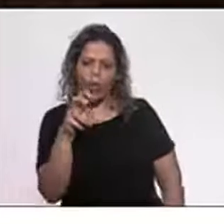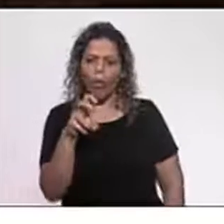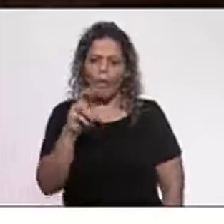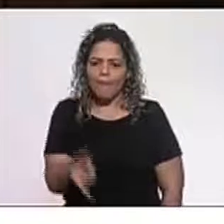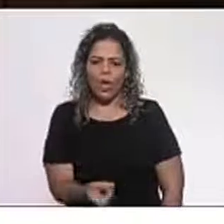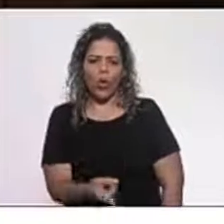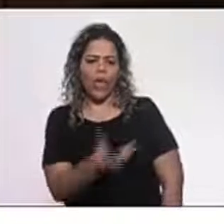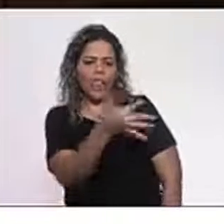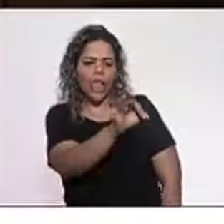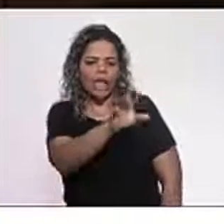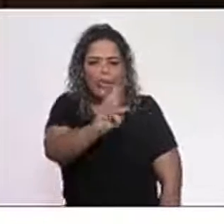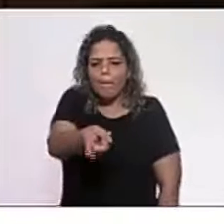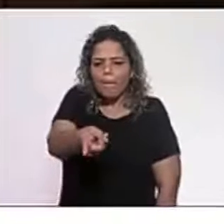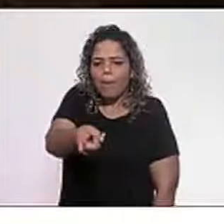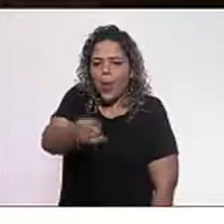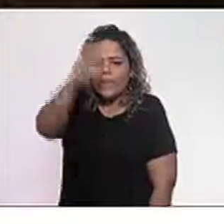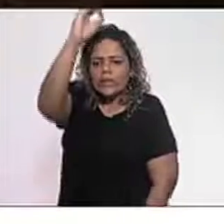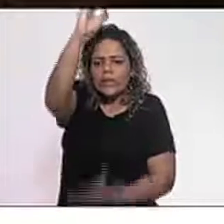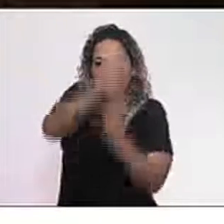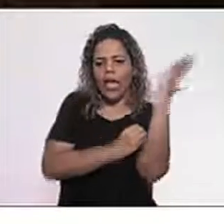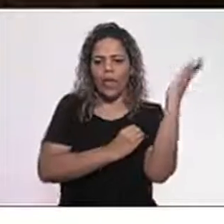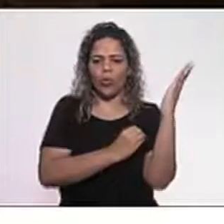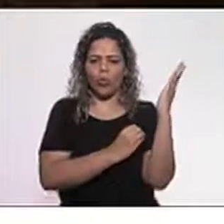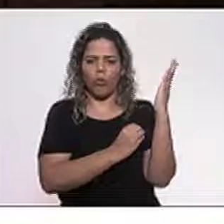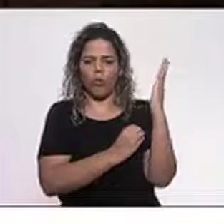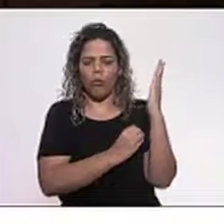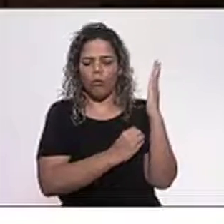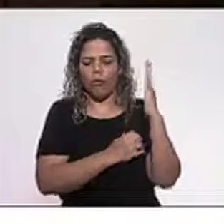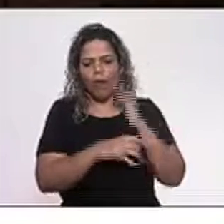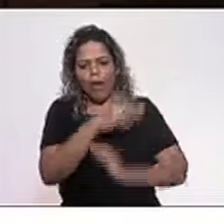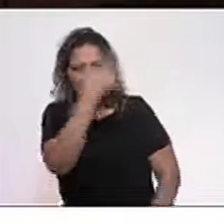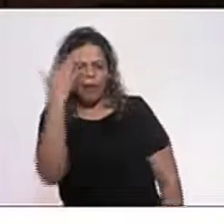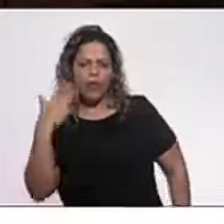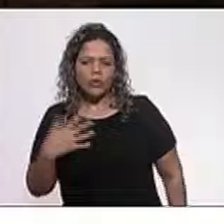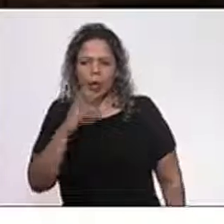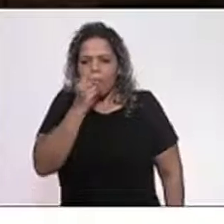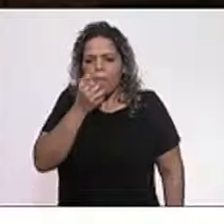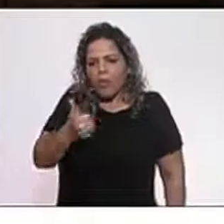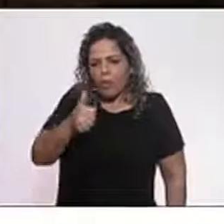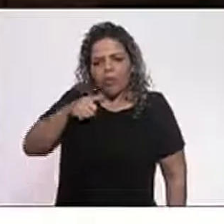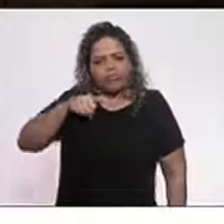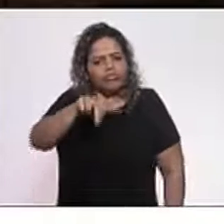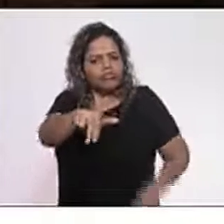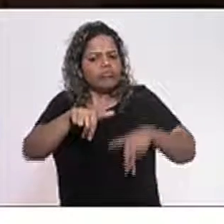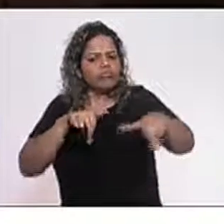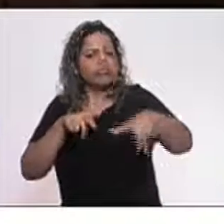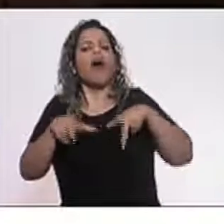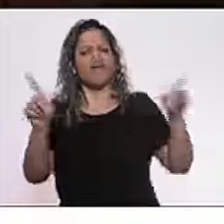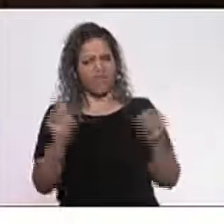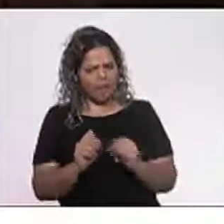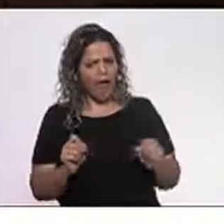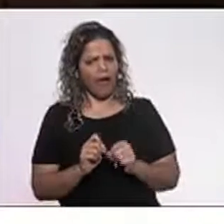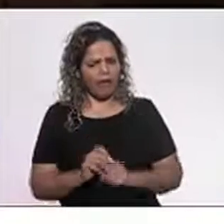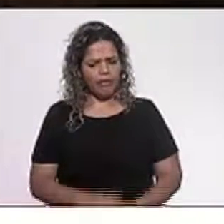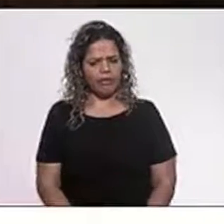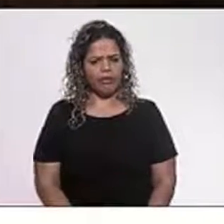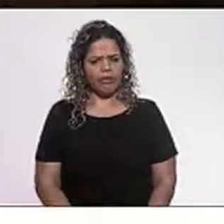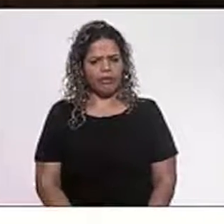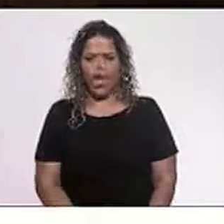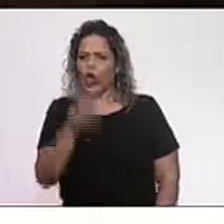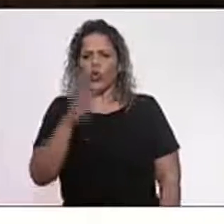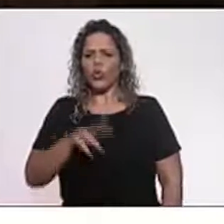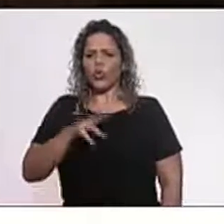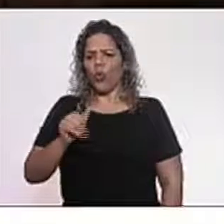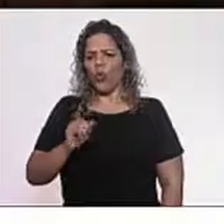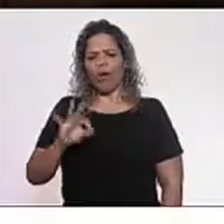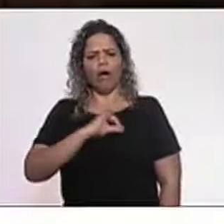1, 3, 4, 5 mil, 10 mil, zerar, para que as pessoas de bem possam ir e vir, nós faremos. Nunca